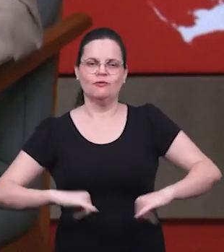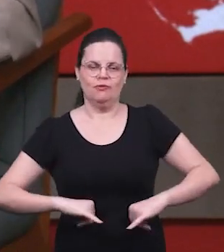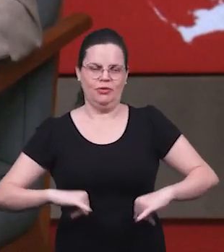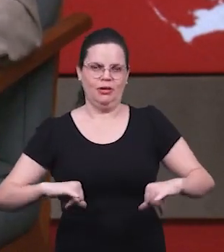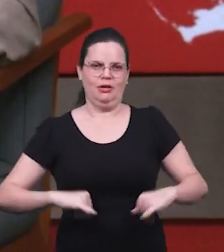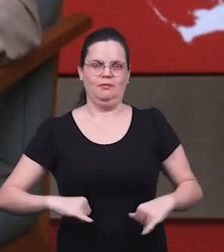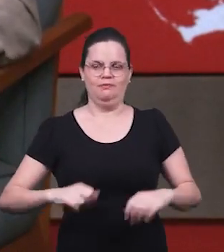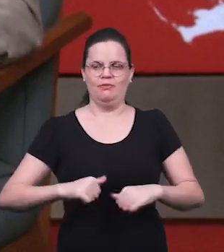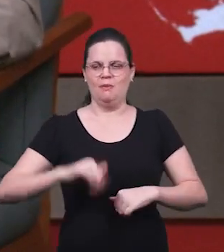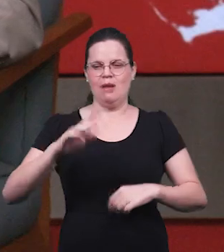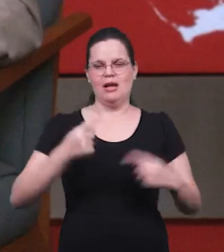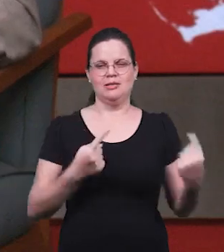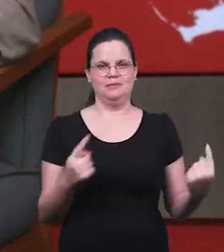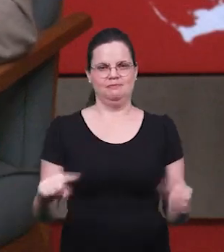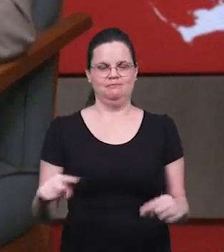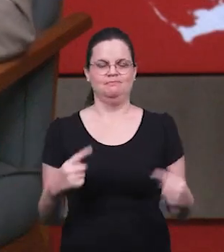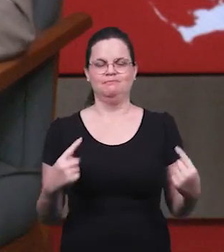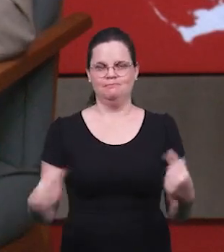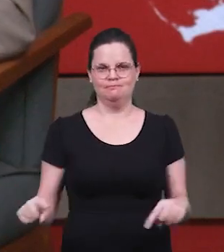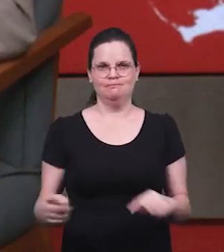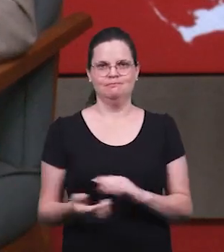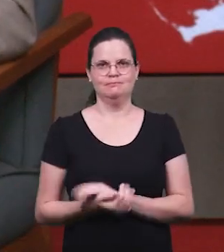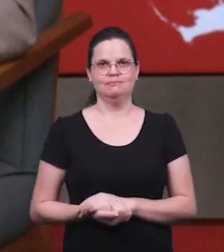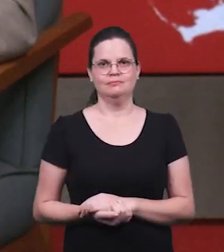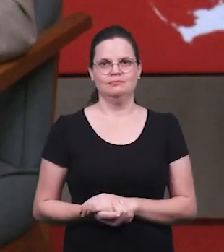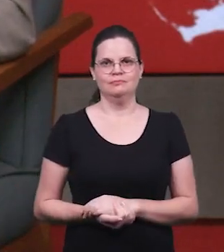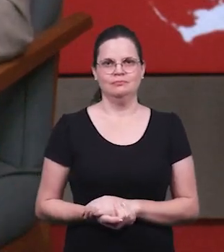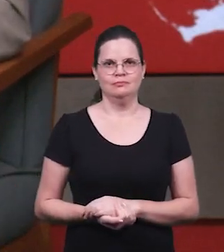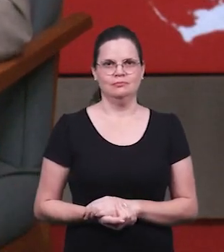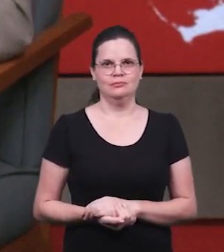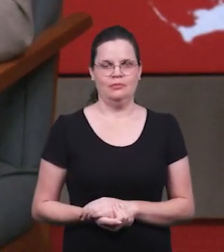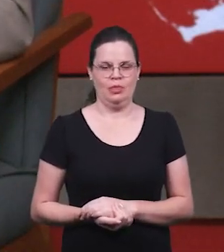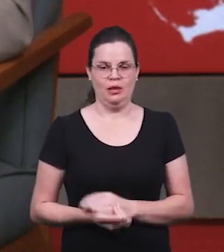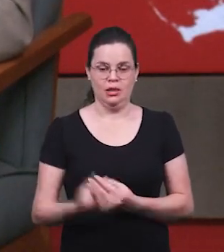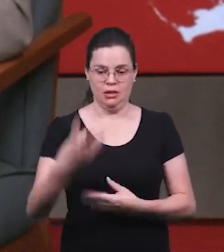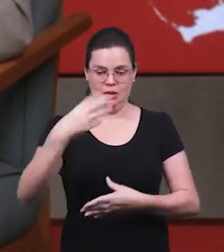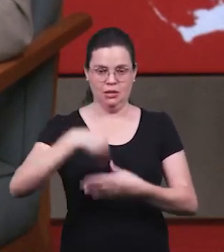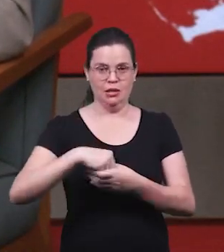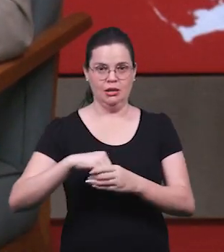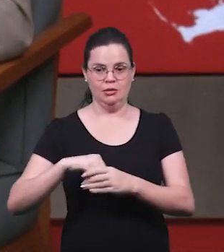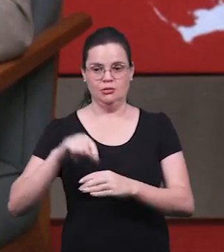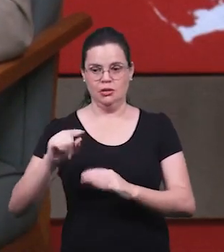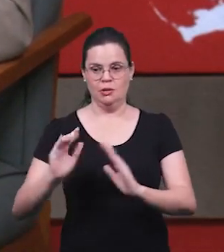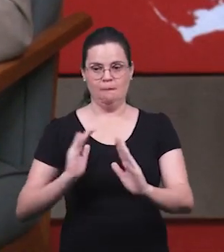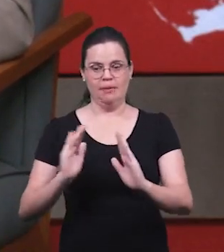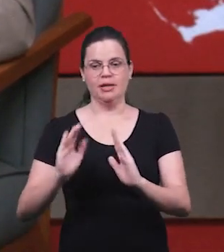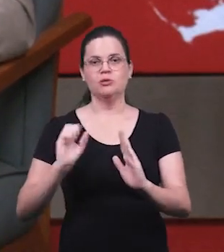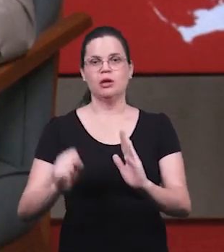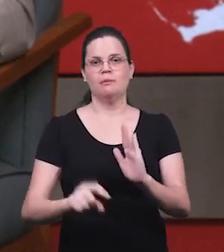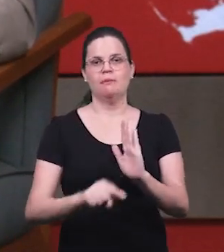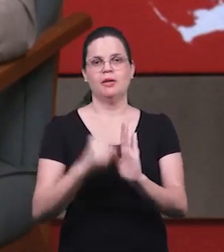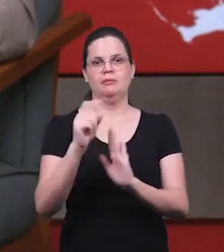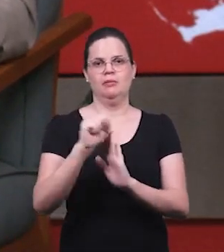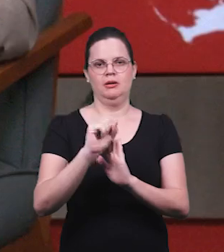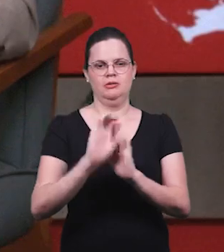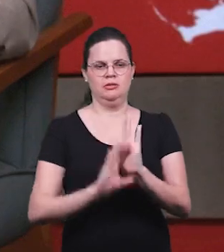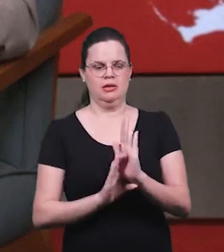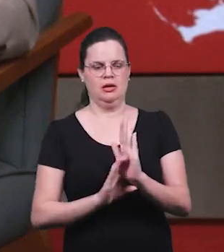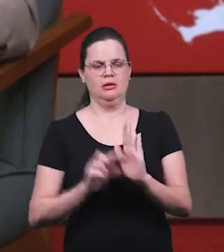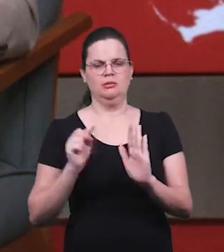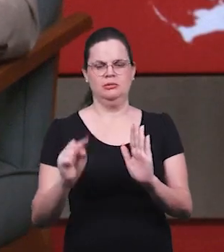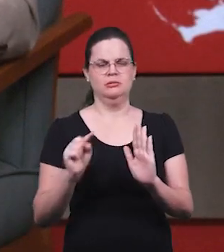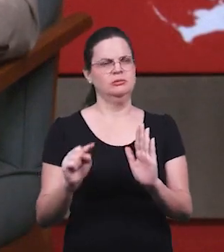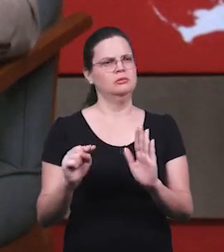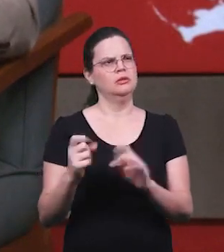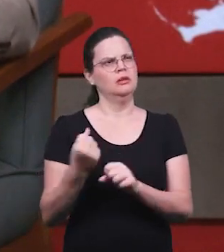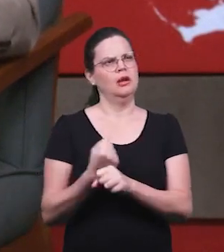que apesar de ainda estar dentro do primeiro século, mas esse ano de